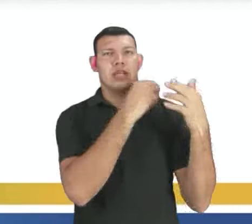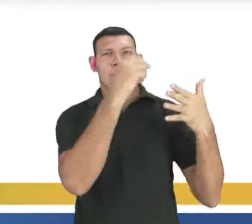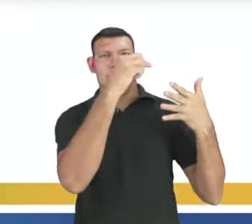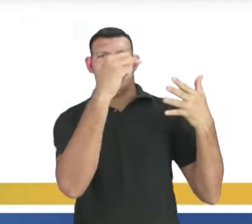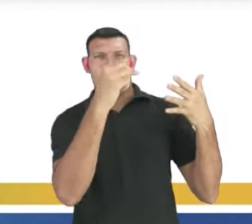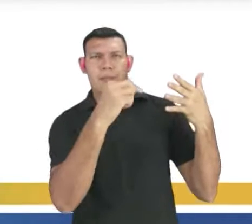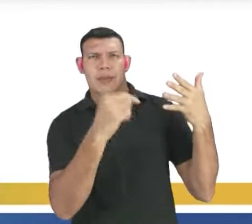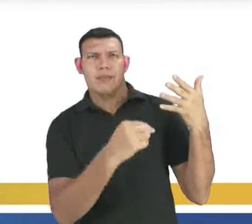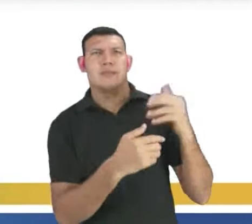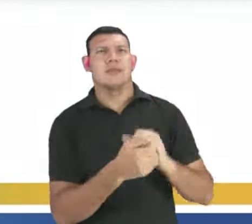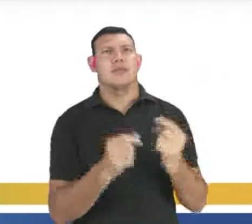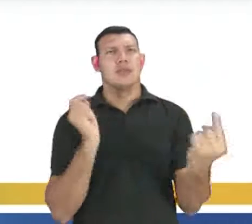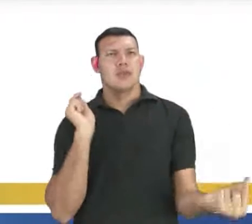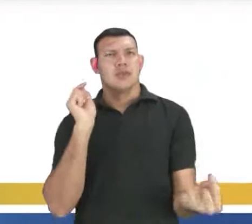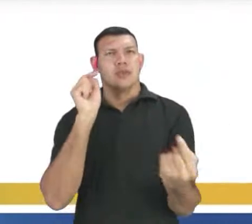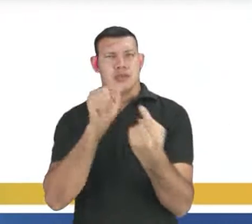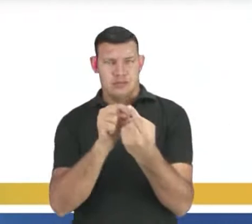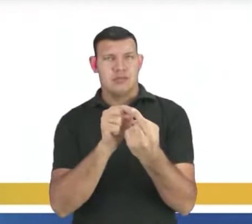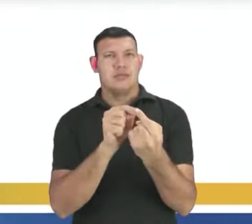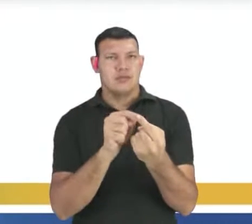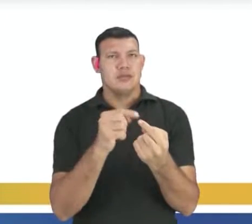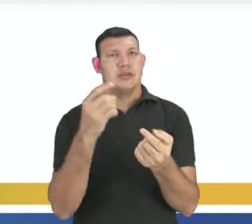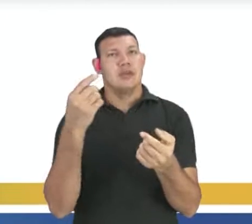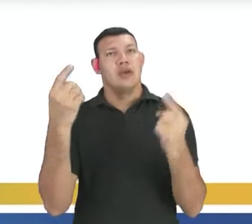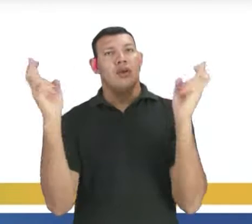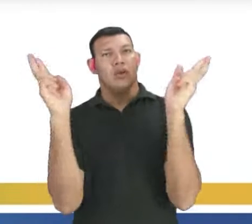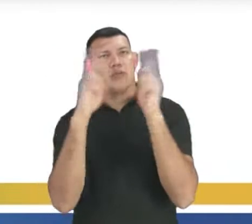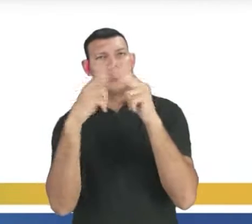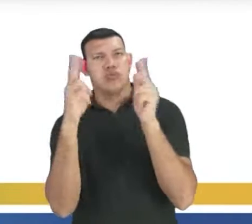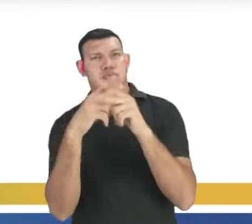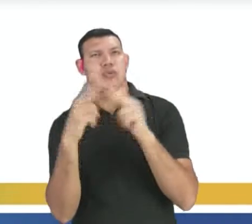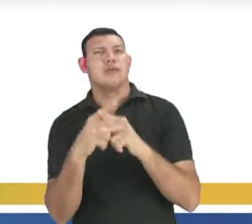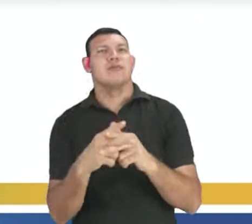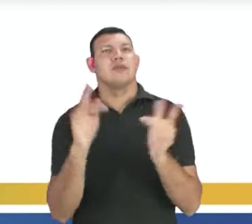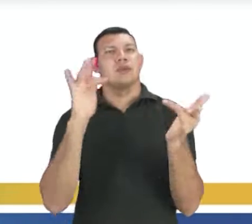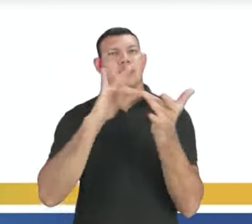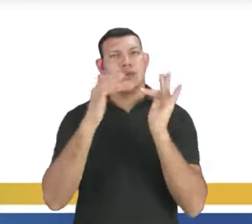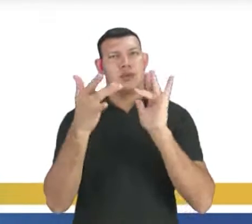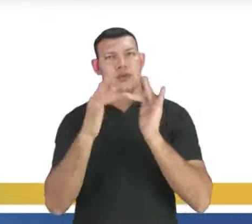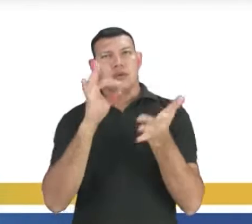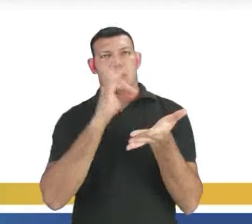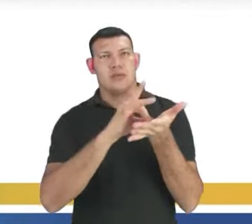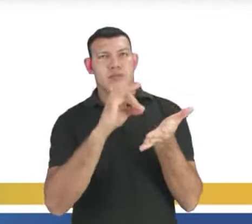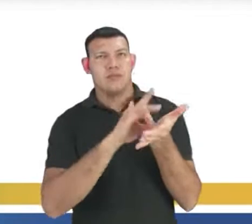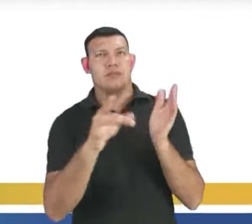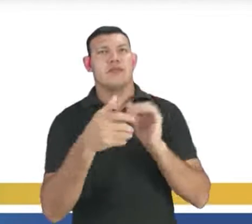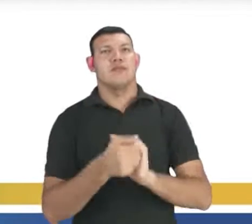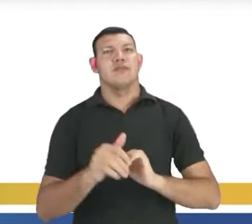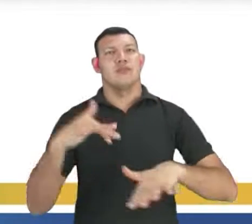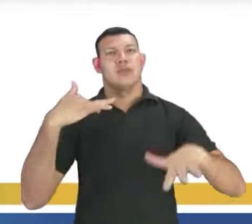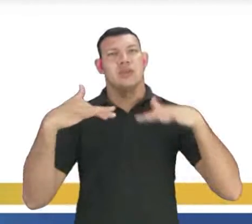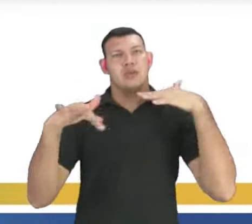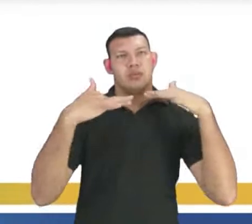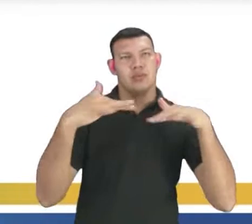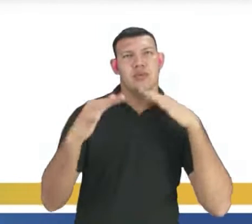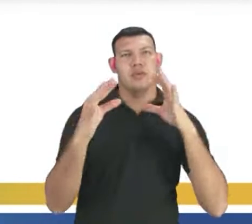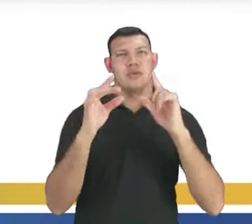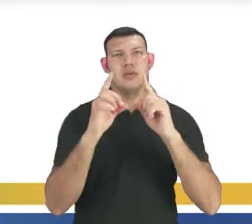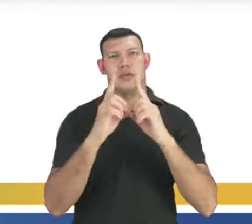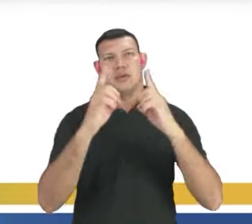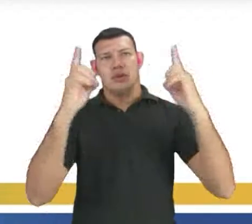os objetivos de um combate, tipos de contato entre oponentes, suas ações motoras, distância